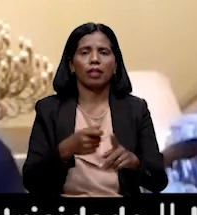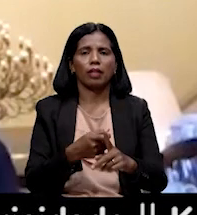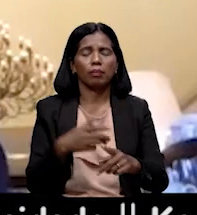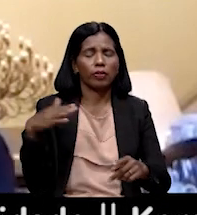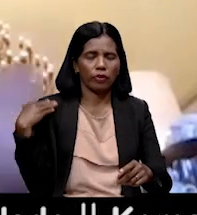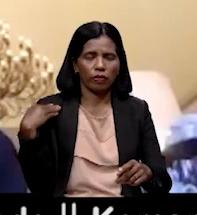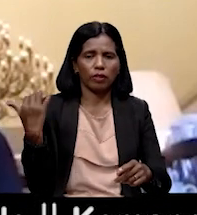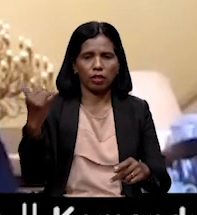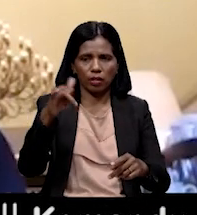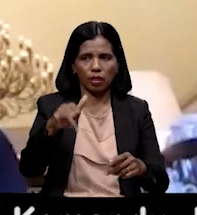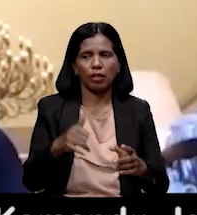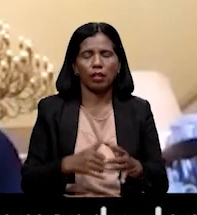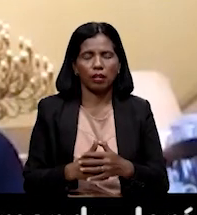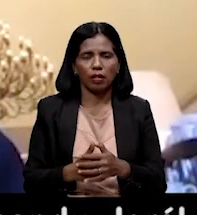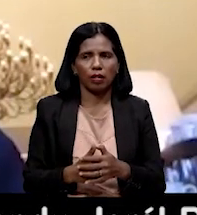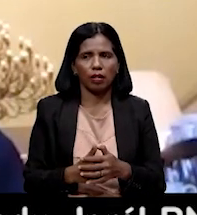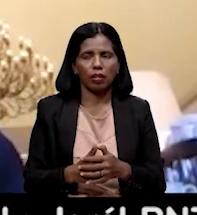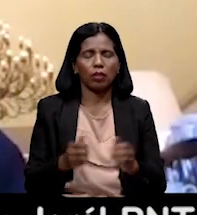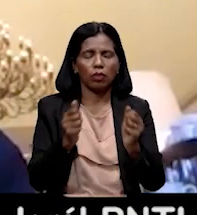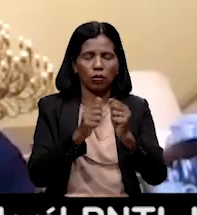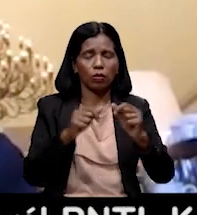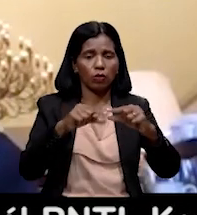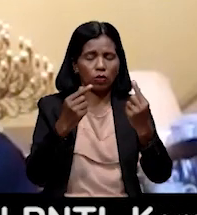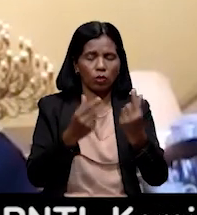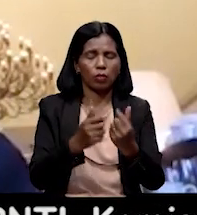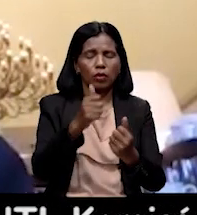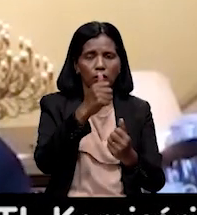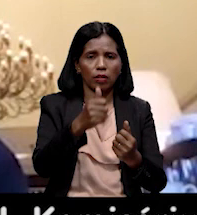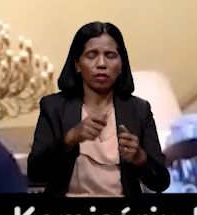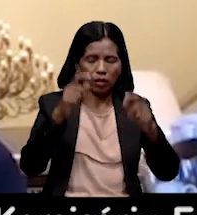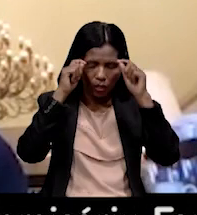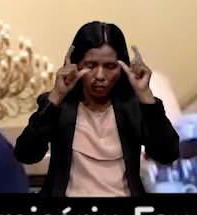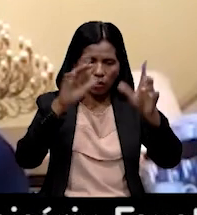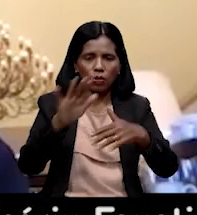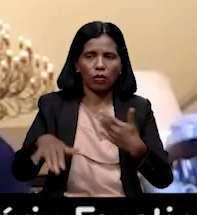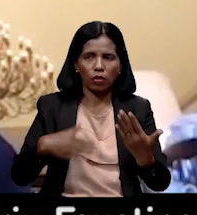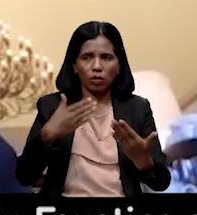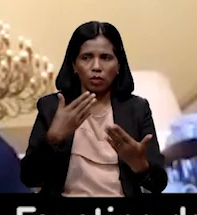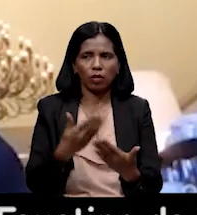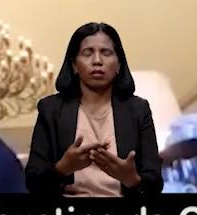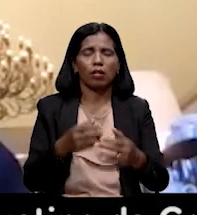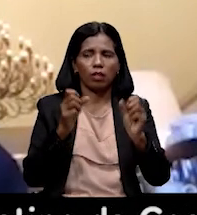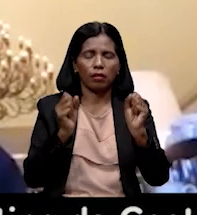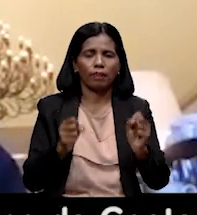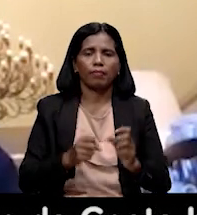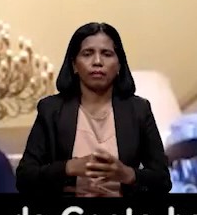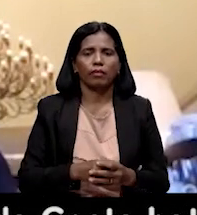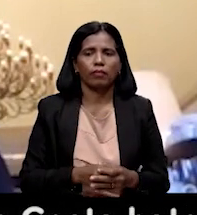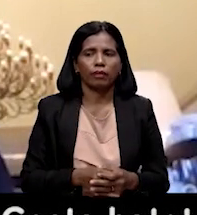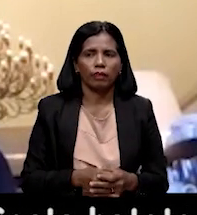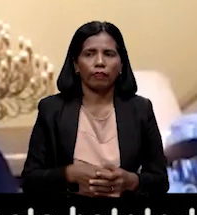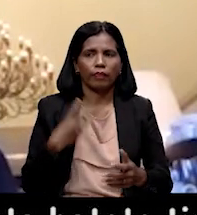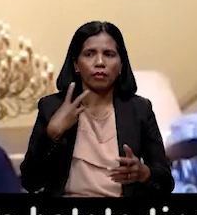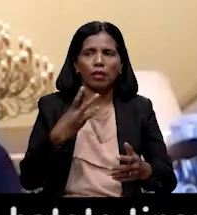quer jogador entre equipa sanolo ne Timor rata-rata Sirnia age average Neta sura baja